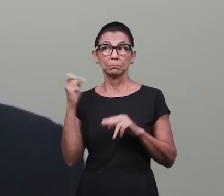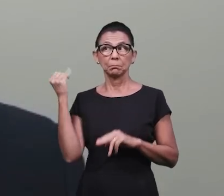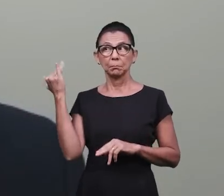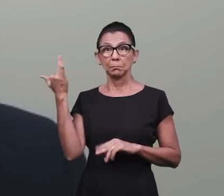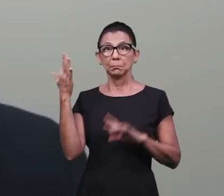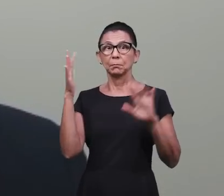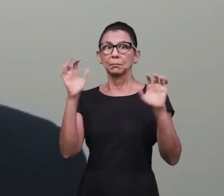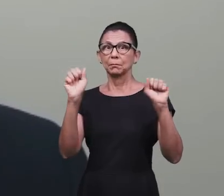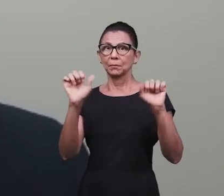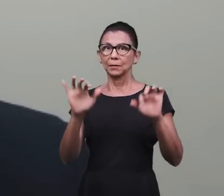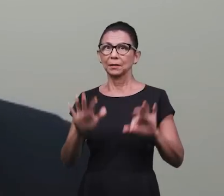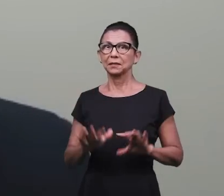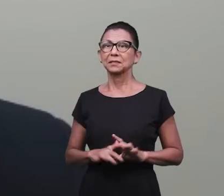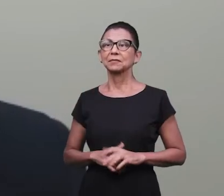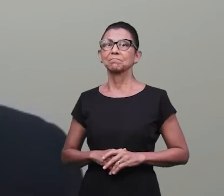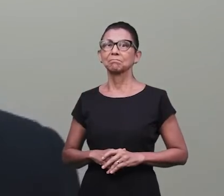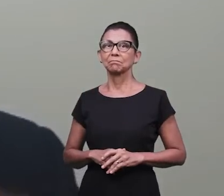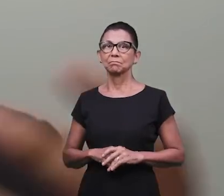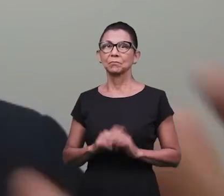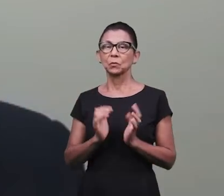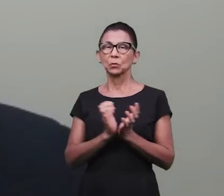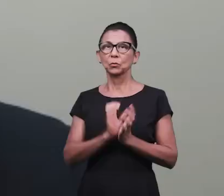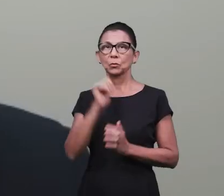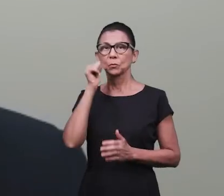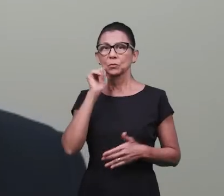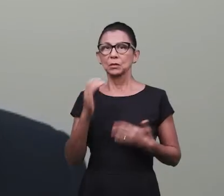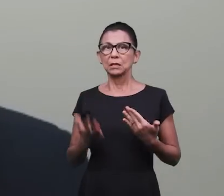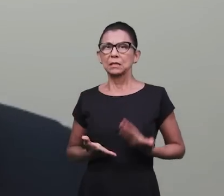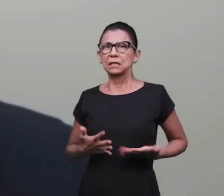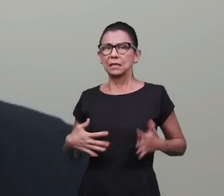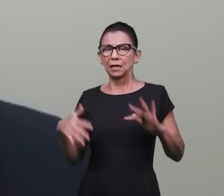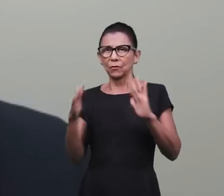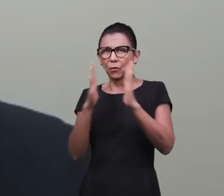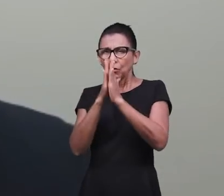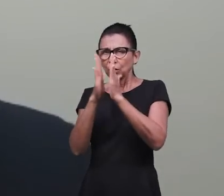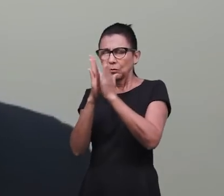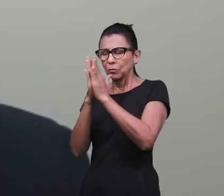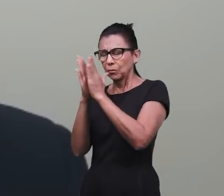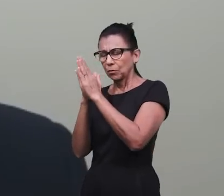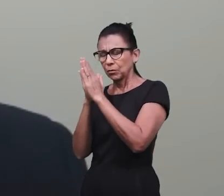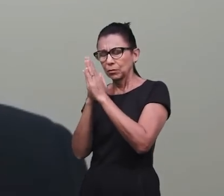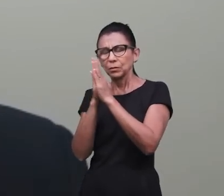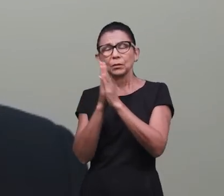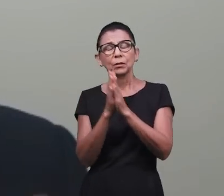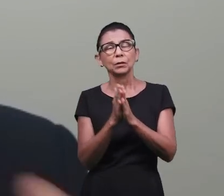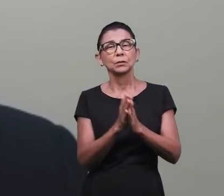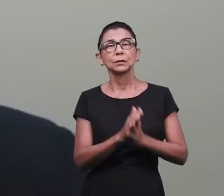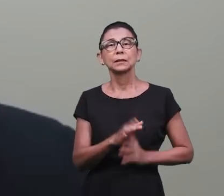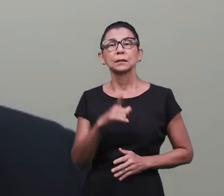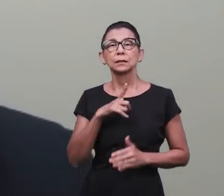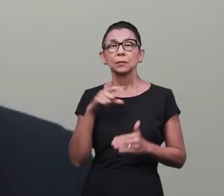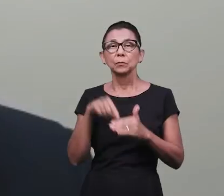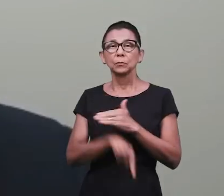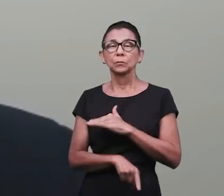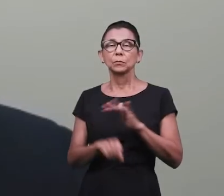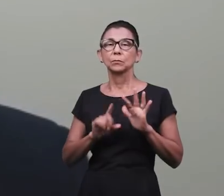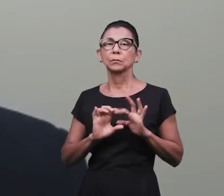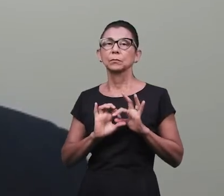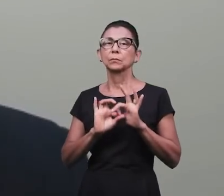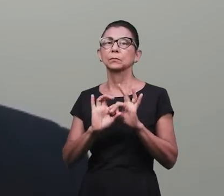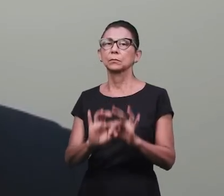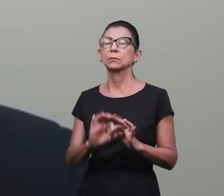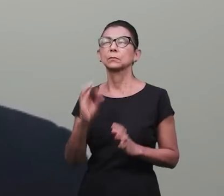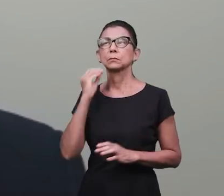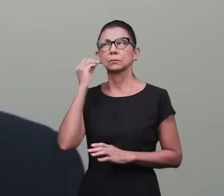bênção e as nossas irmãs, como intercessoras do Senhor, têm desfrutado de um momento de profunda comunhão e